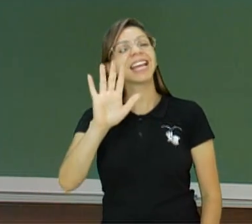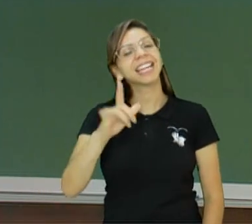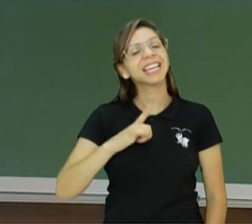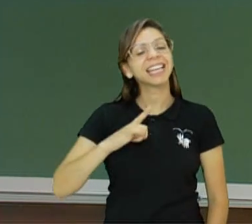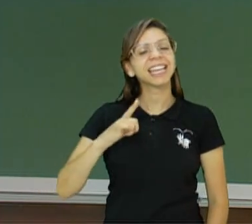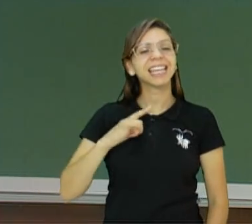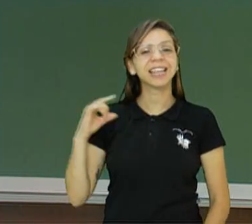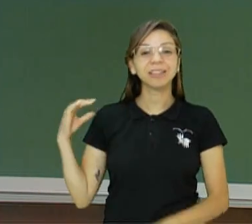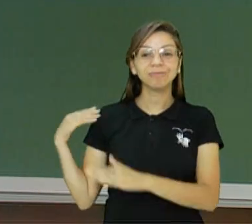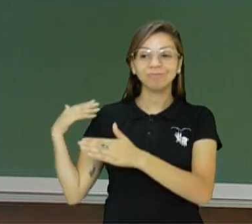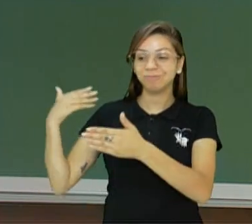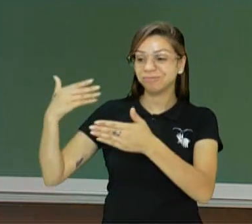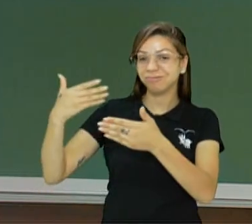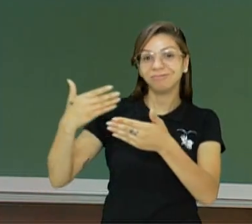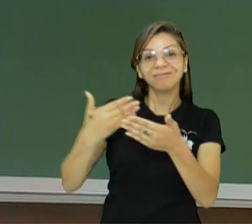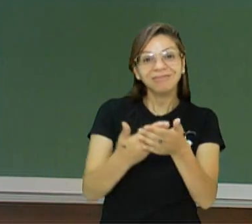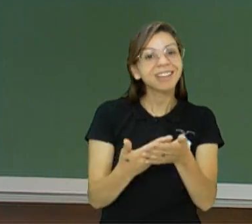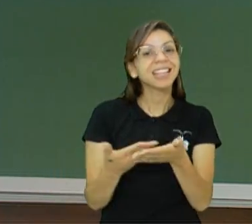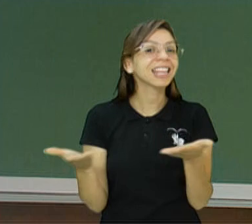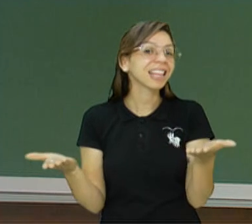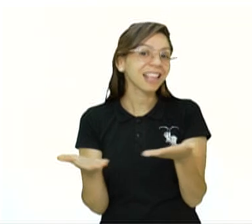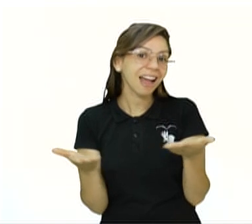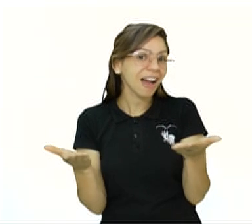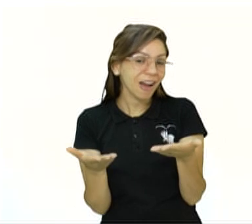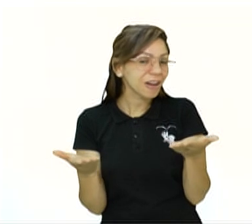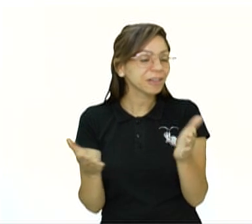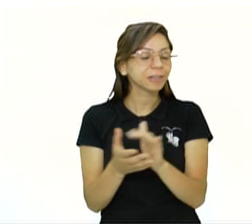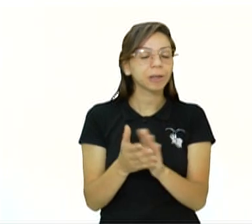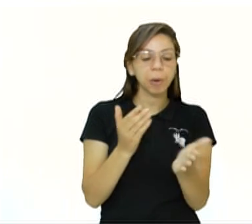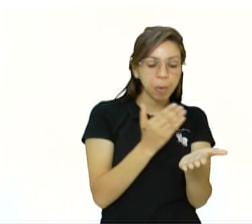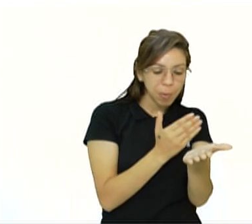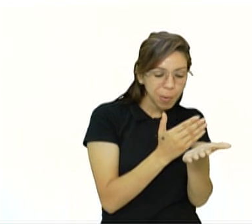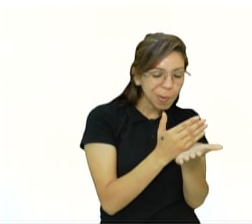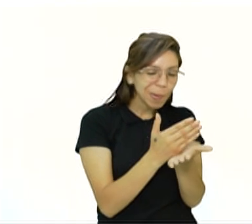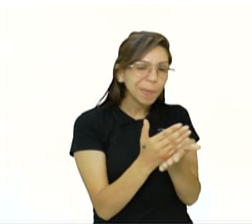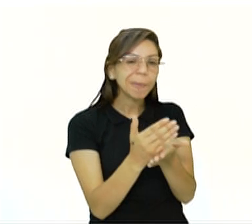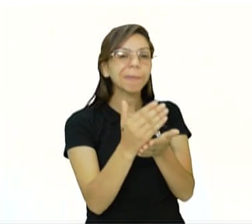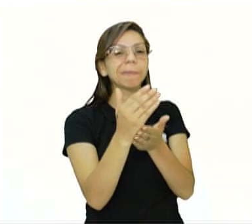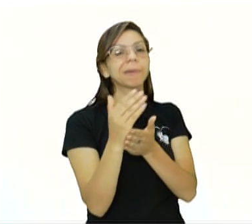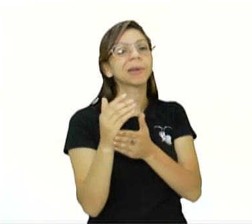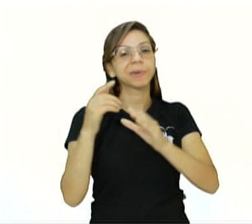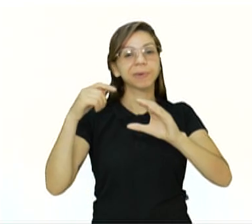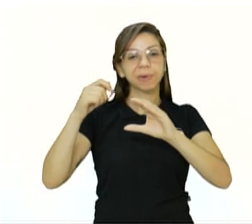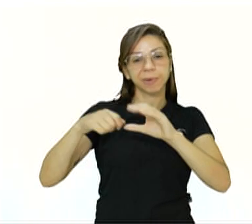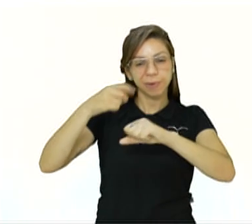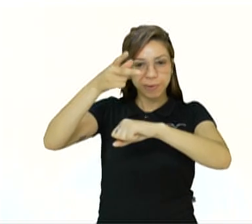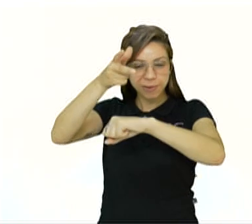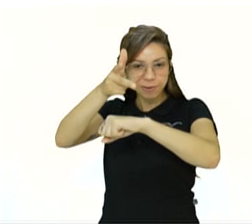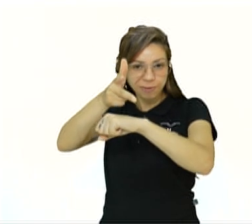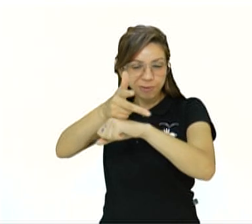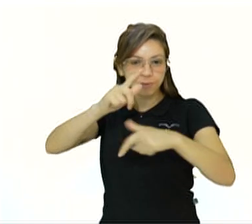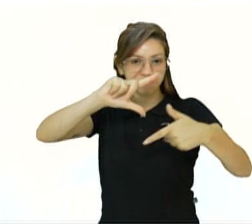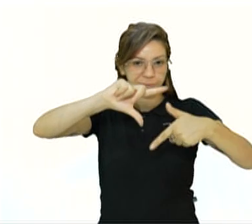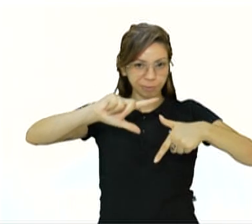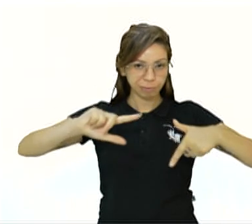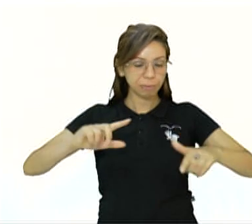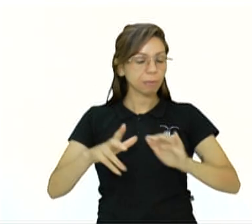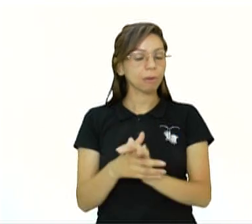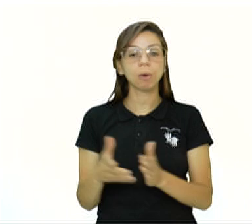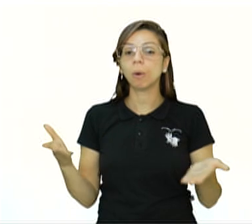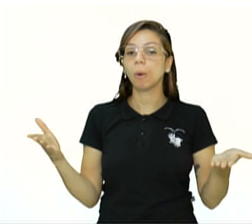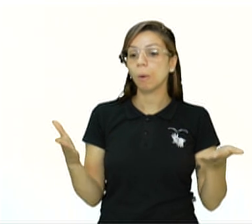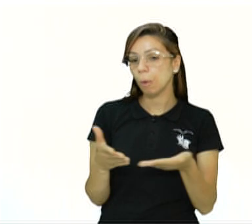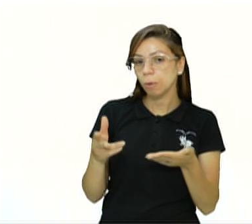aula passada? O início lá dos vídeos da geometria é o que nós veremos ali hoje. Vamos